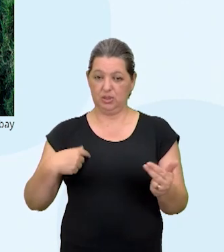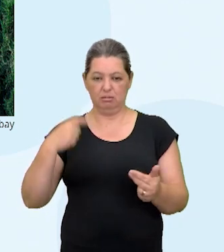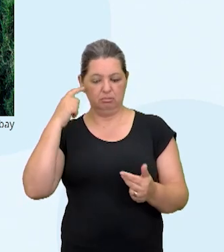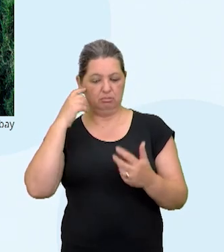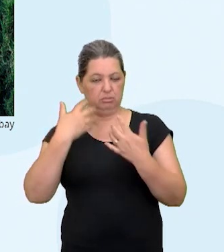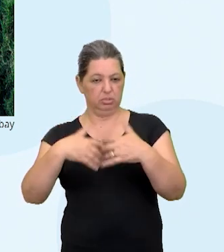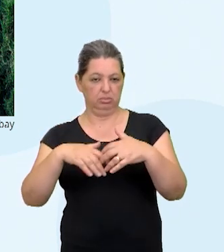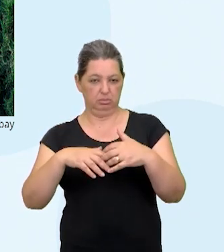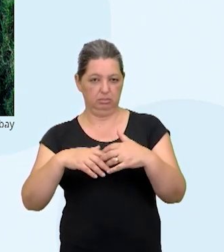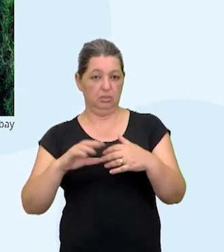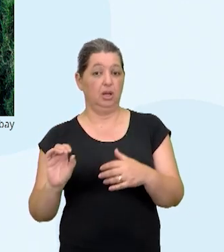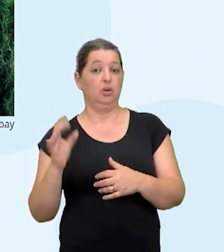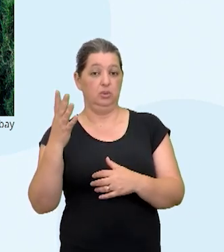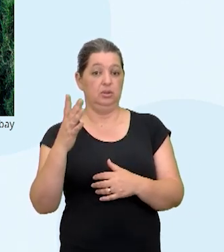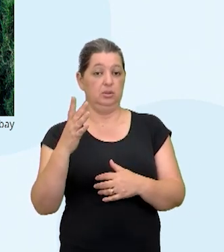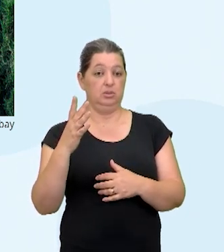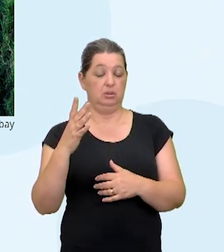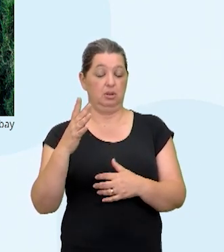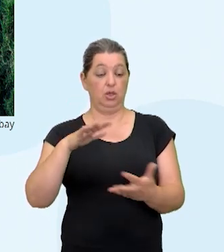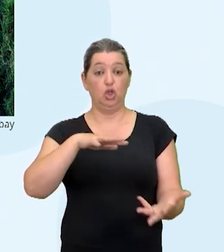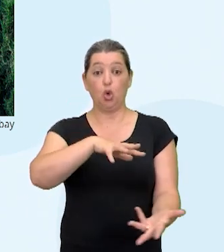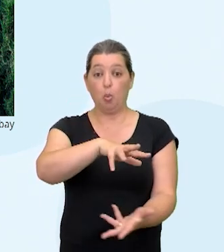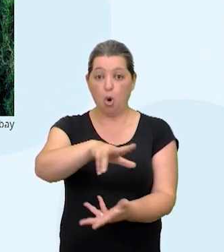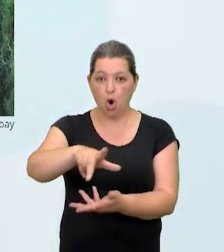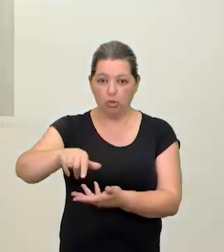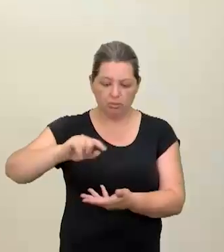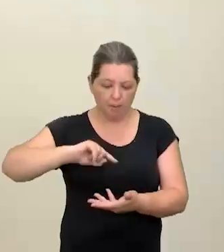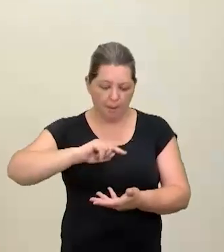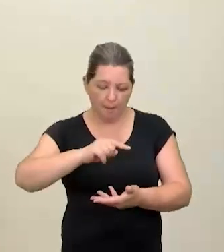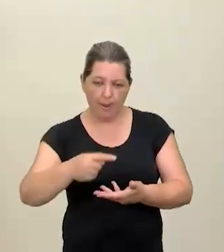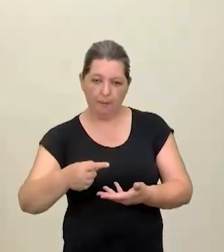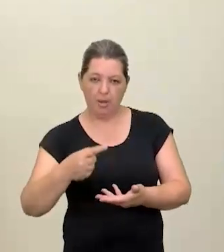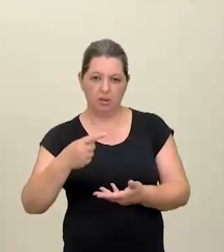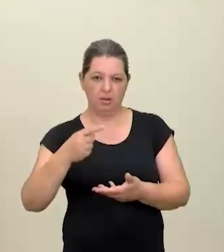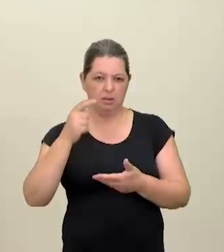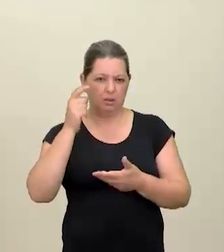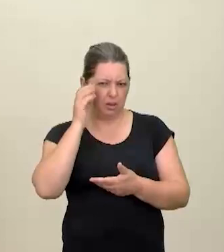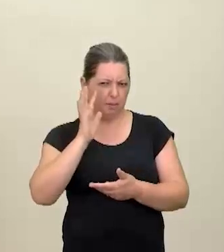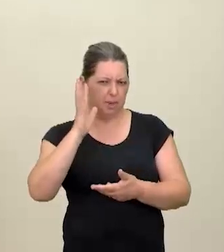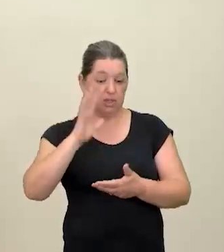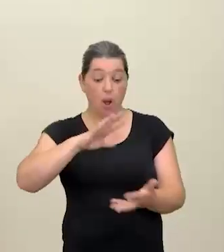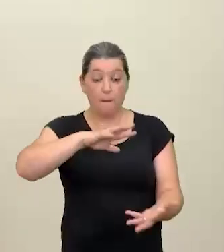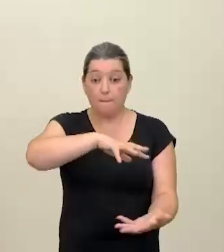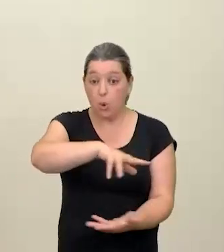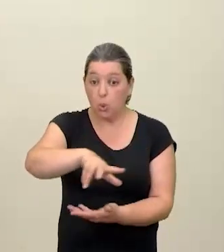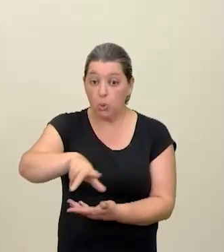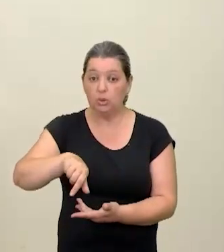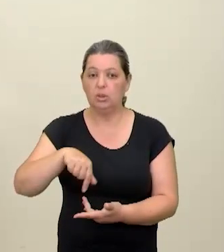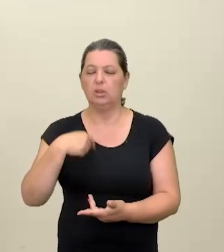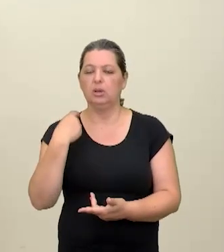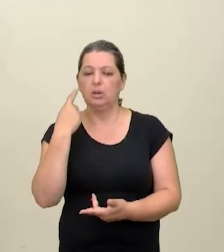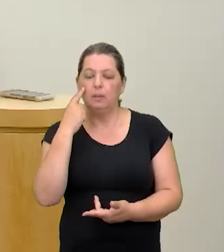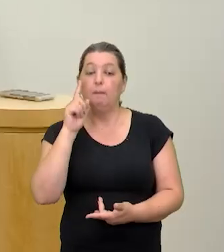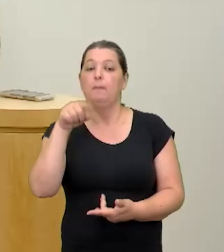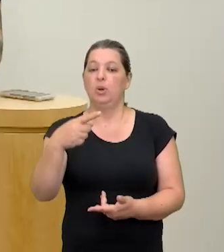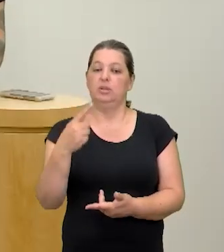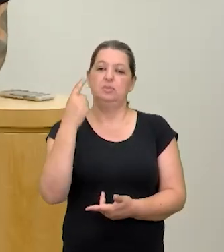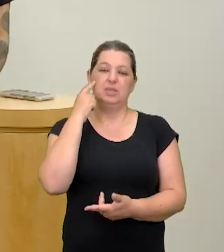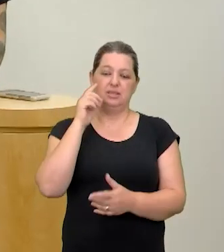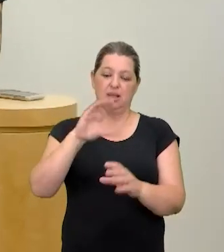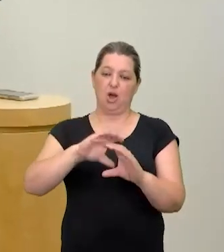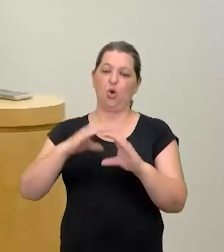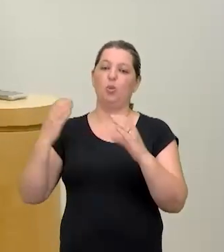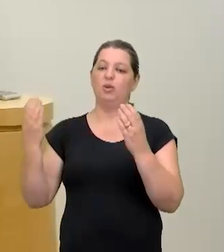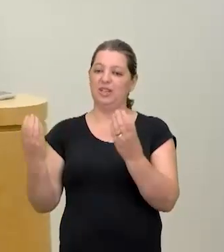as mudanças que ocorreram em nosso mundo, num geralzão, então pensa aí, no mundo. Depois você vai pensar na sua comunidade.